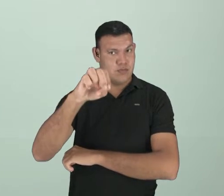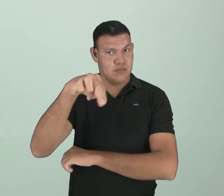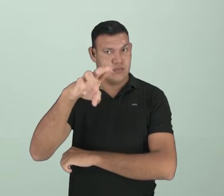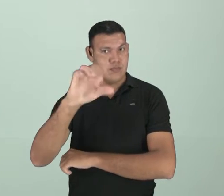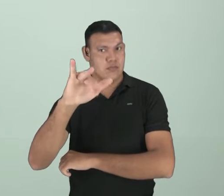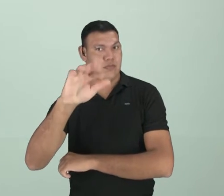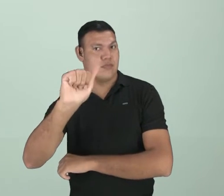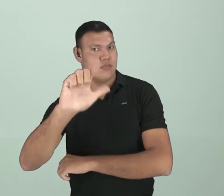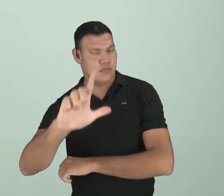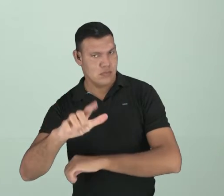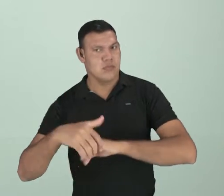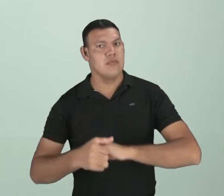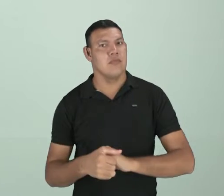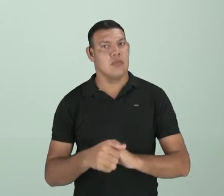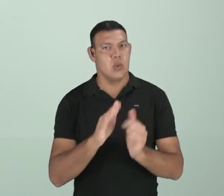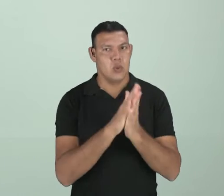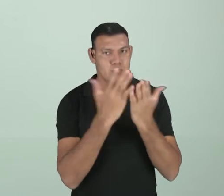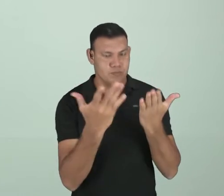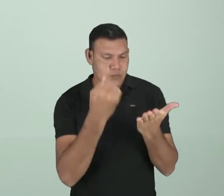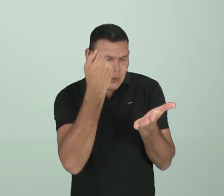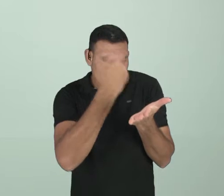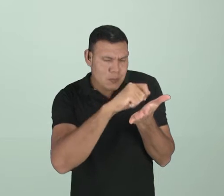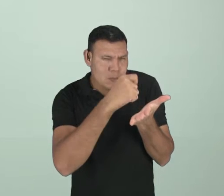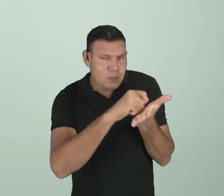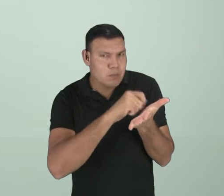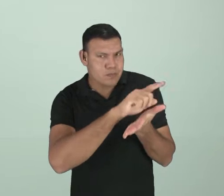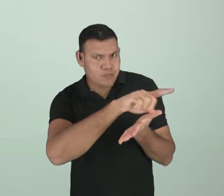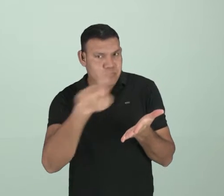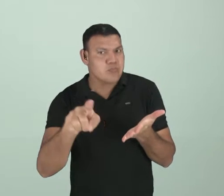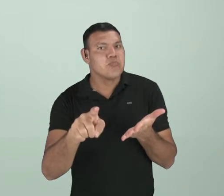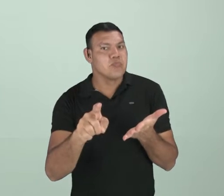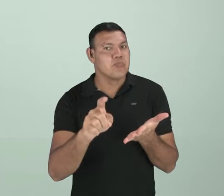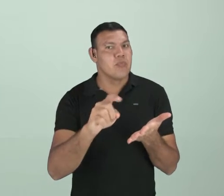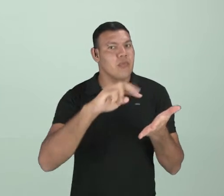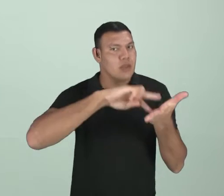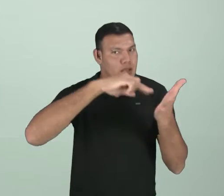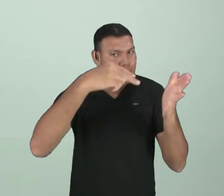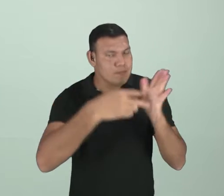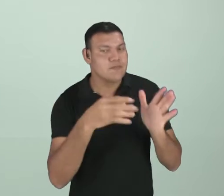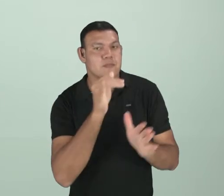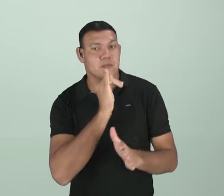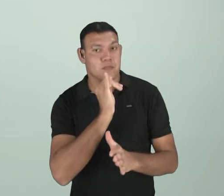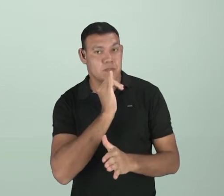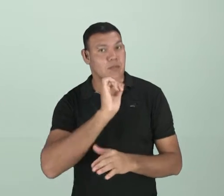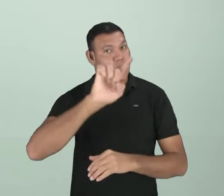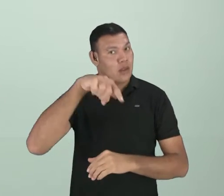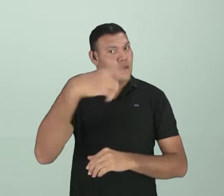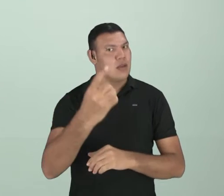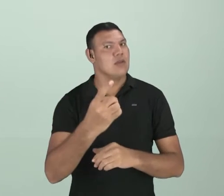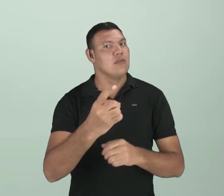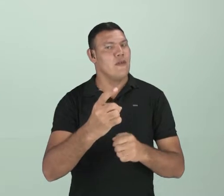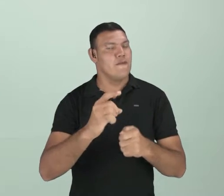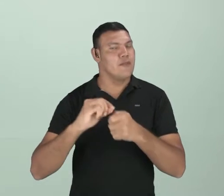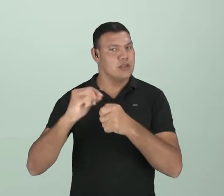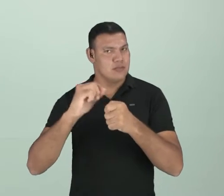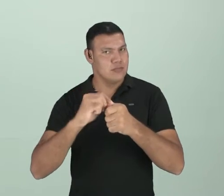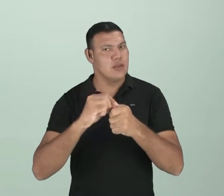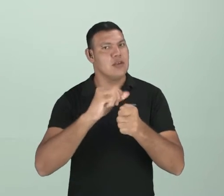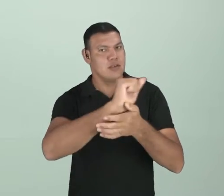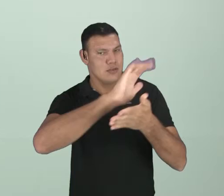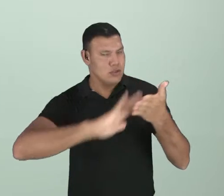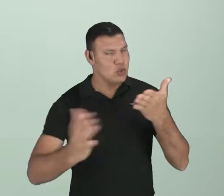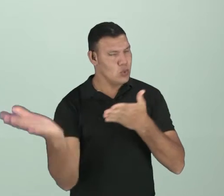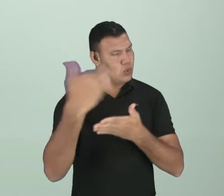seu caderninho, faça as suas anotações, definição, exemplo e depois nós vamos construir o exercitando junto.